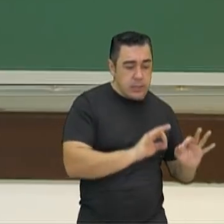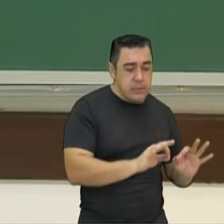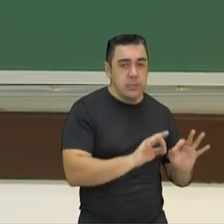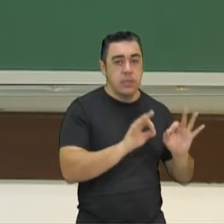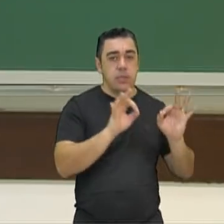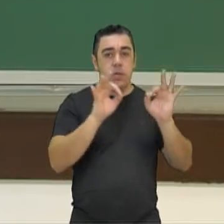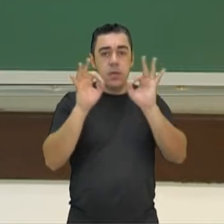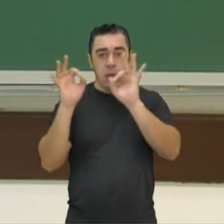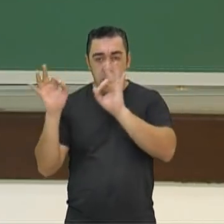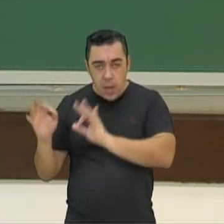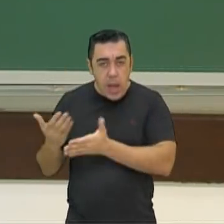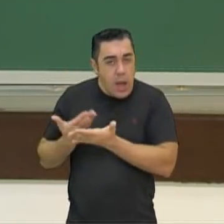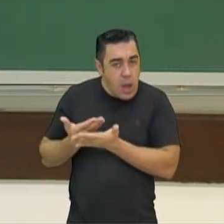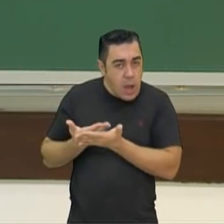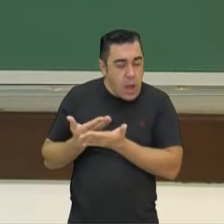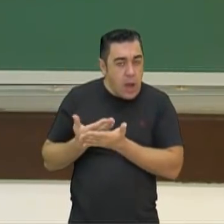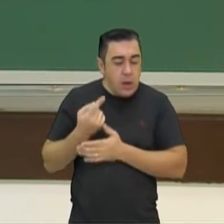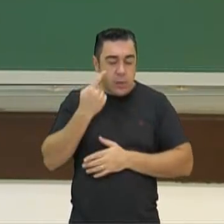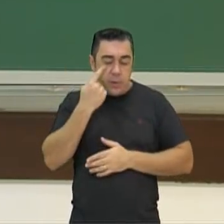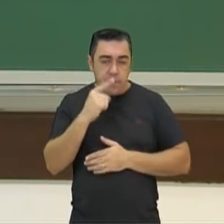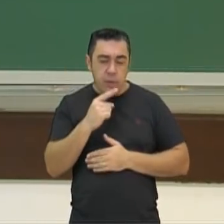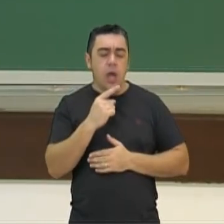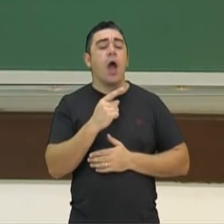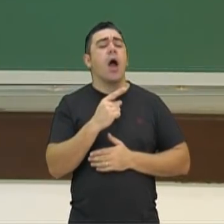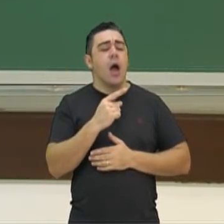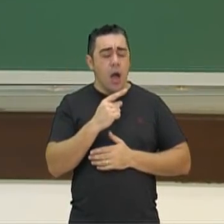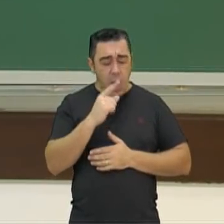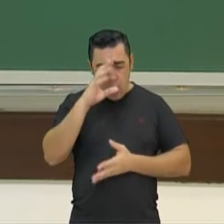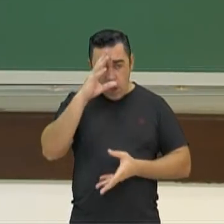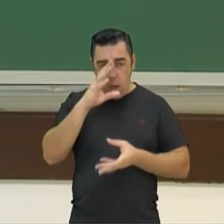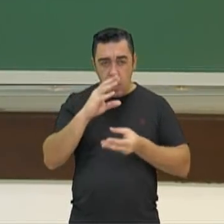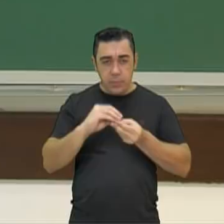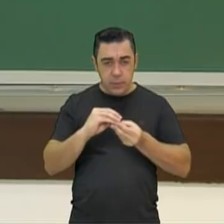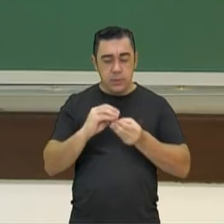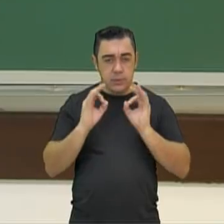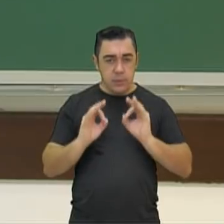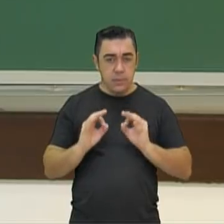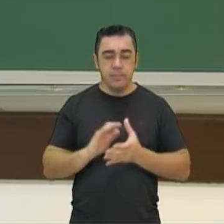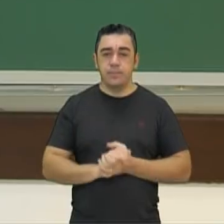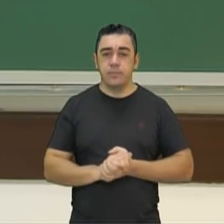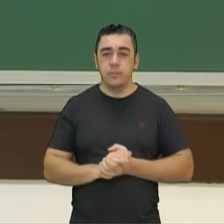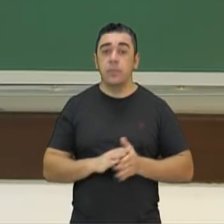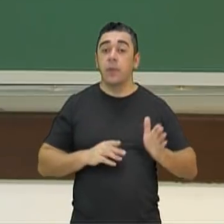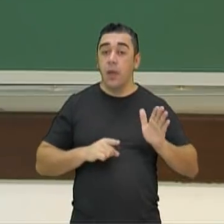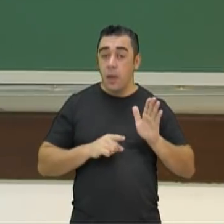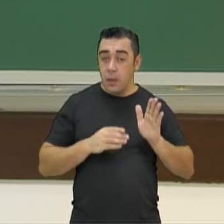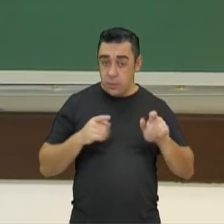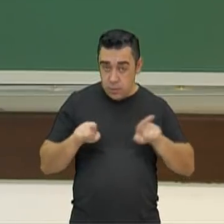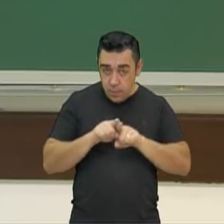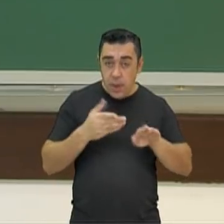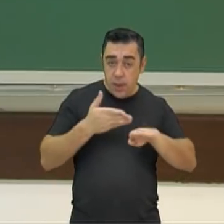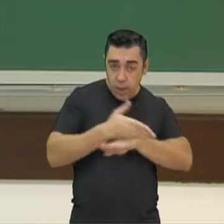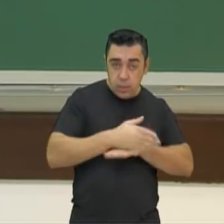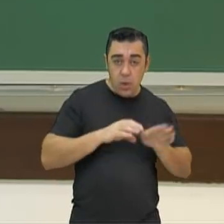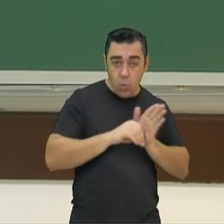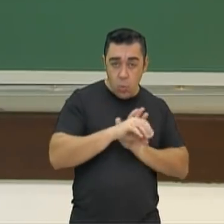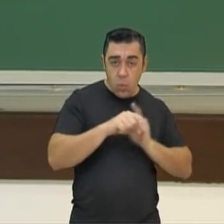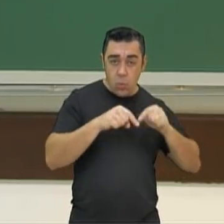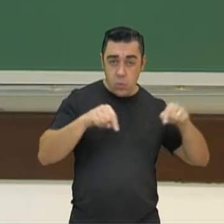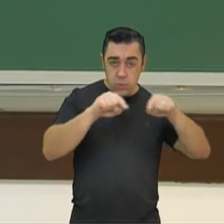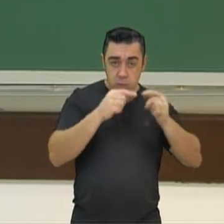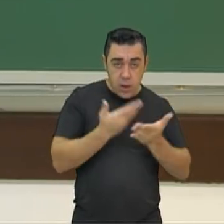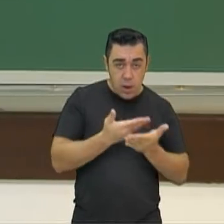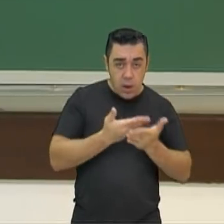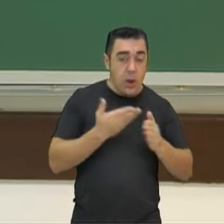lá em como você achar melhor para rever as aulas, ok? Não esqueçam de assinalar a chamada, né, como